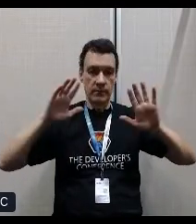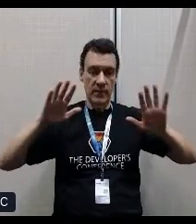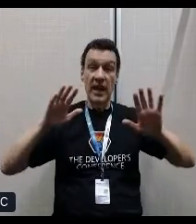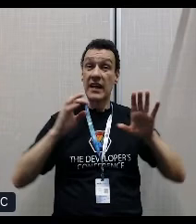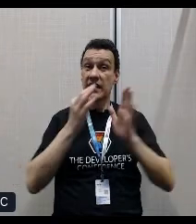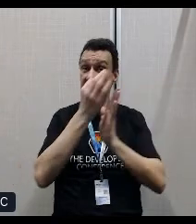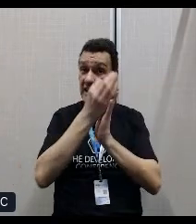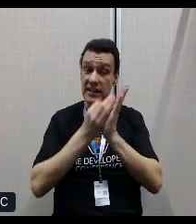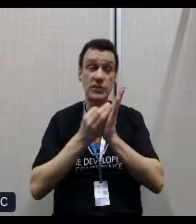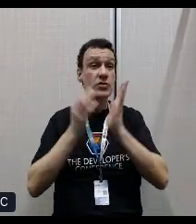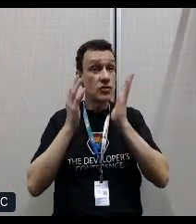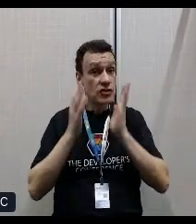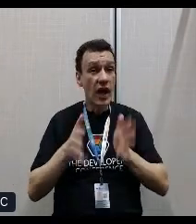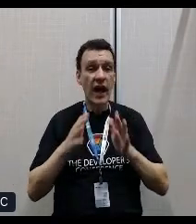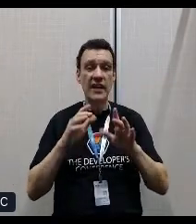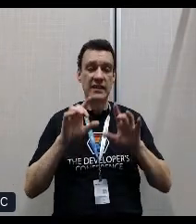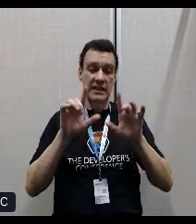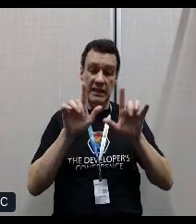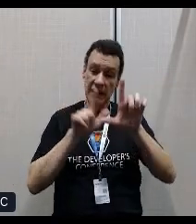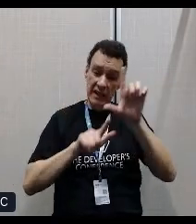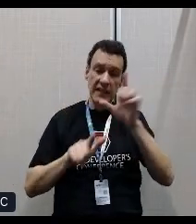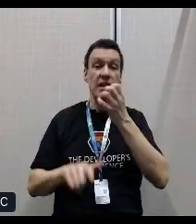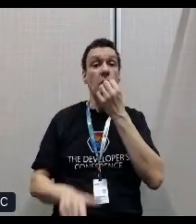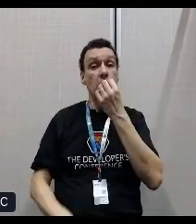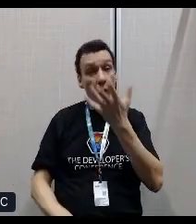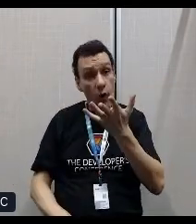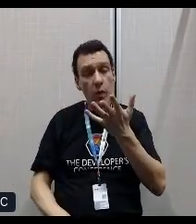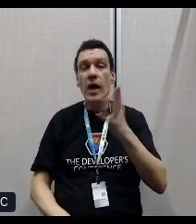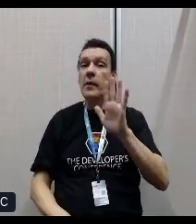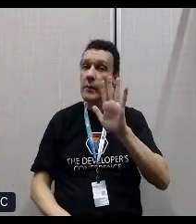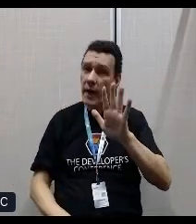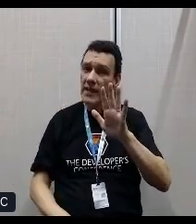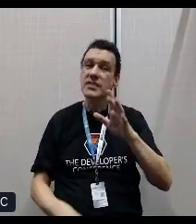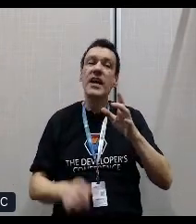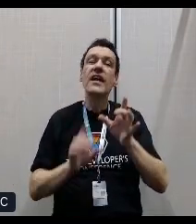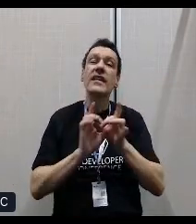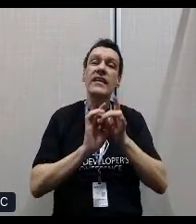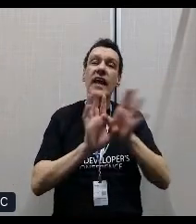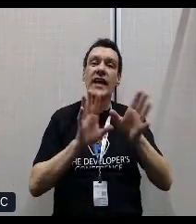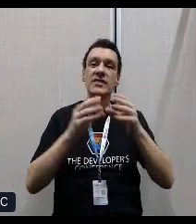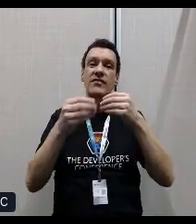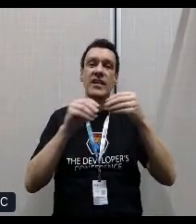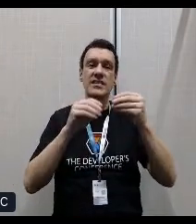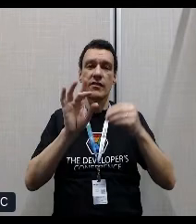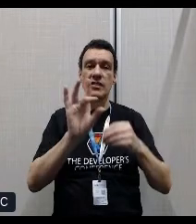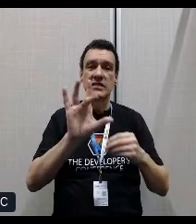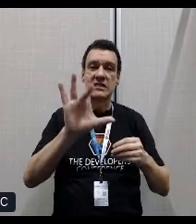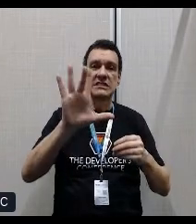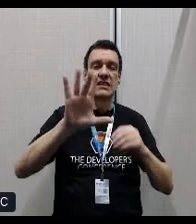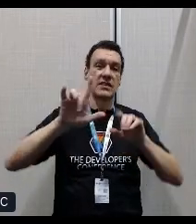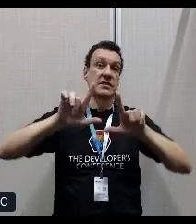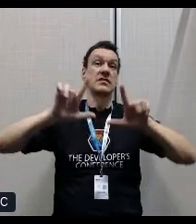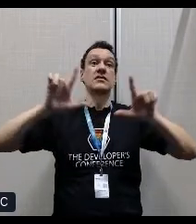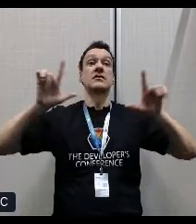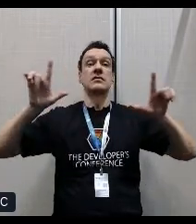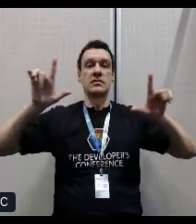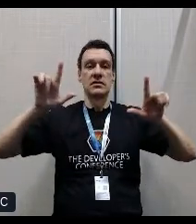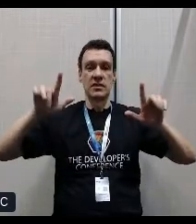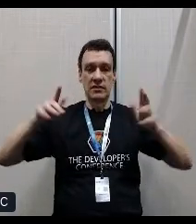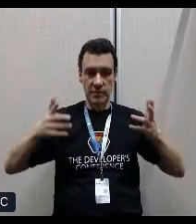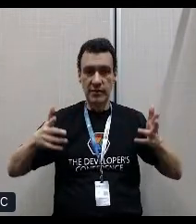oferecer flexibilidade para dimensionar o conteúdo, caso necessário. Então, faça um teste e remedicione seu